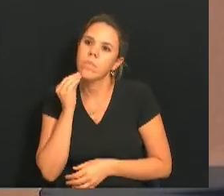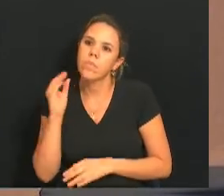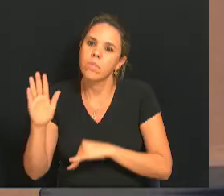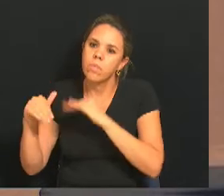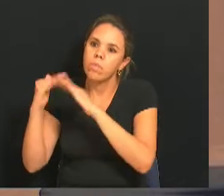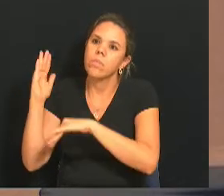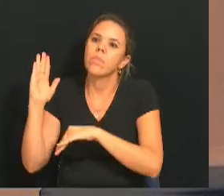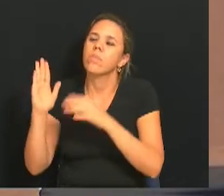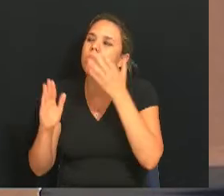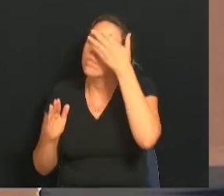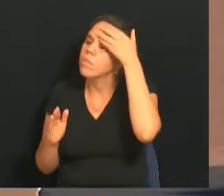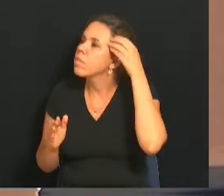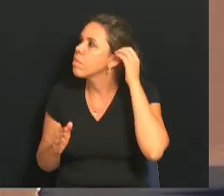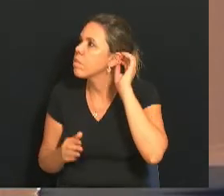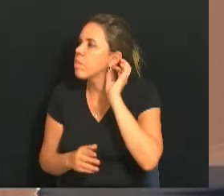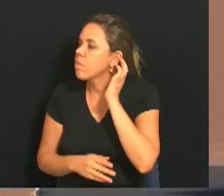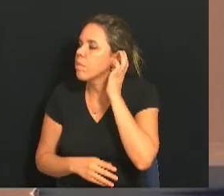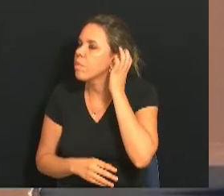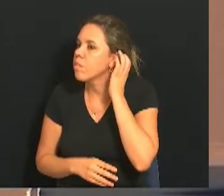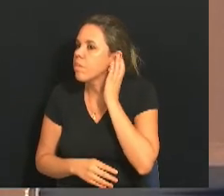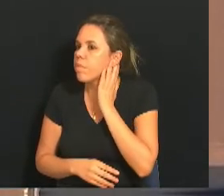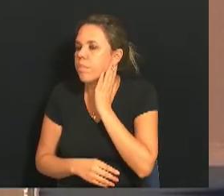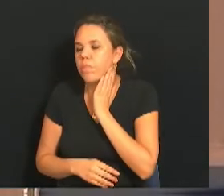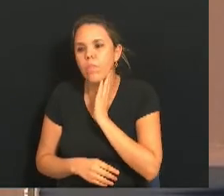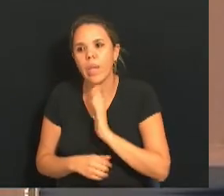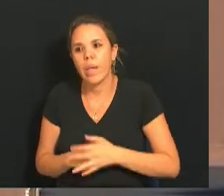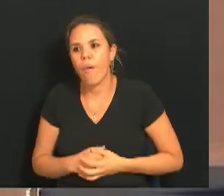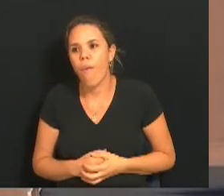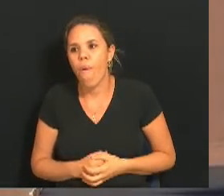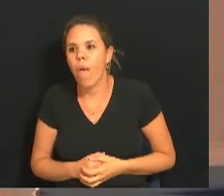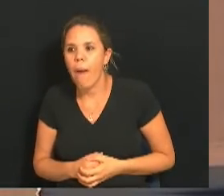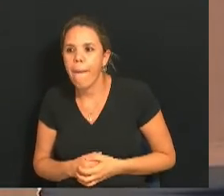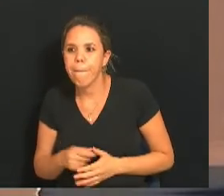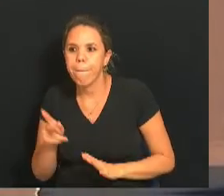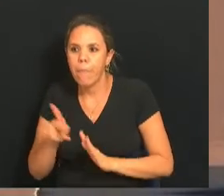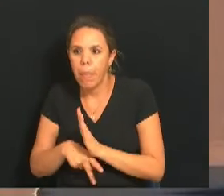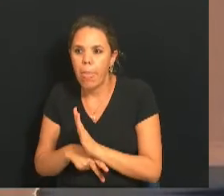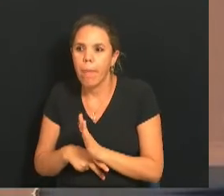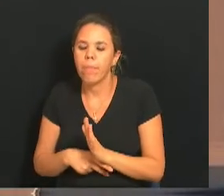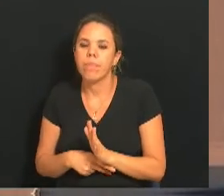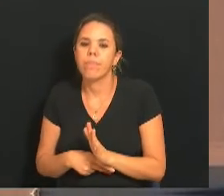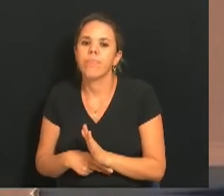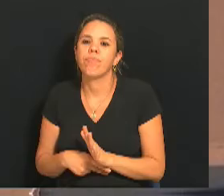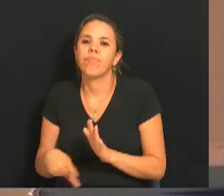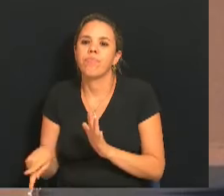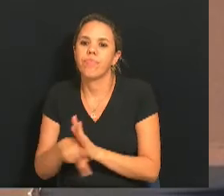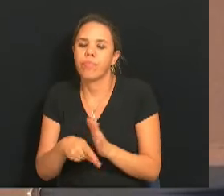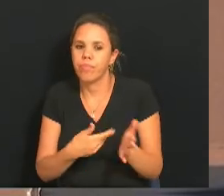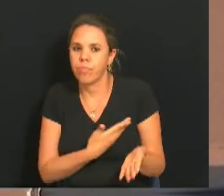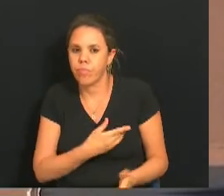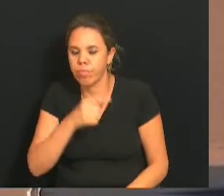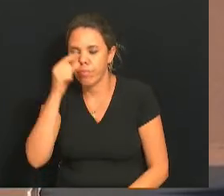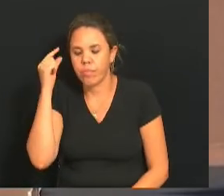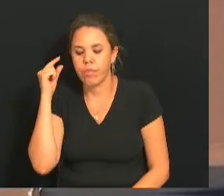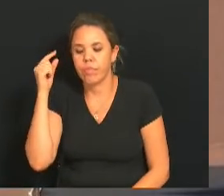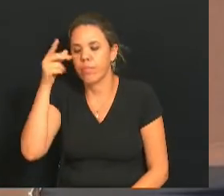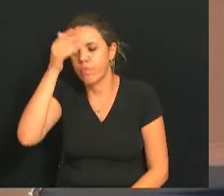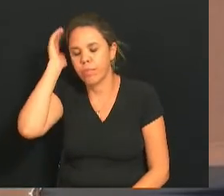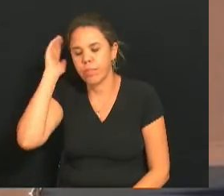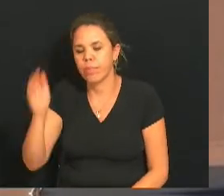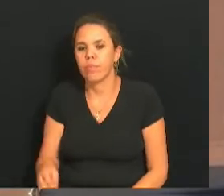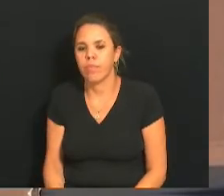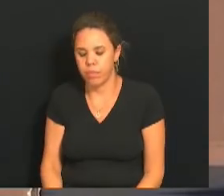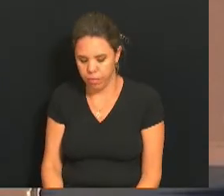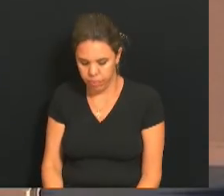pouco mais, né? Diante, inclusive, do projeto ser um projeto do Poder Executivo, então vem já com muita